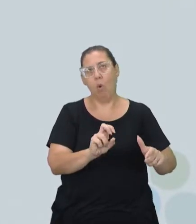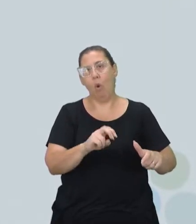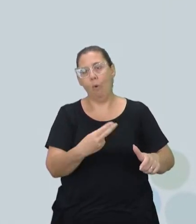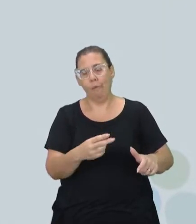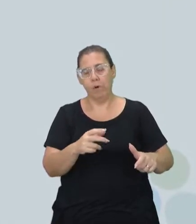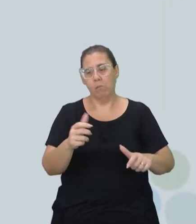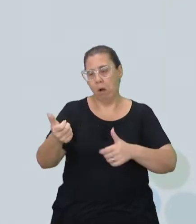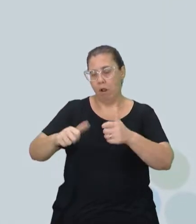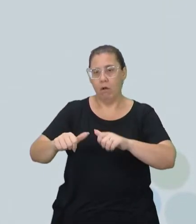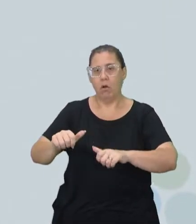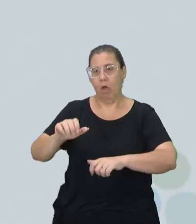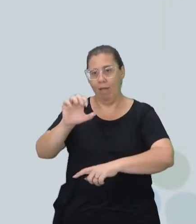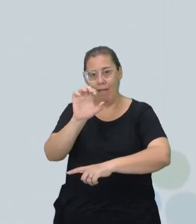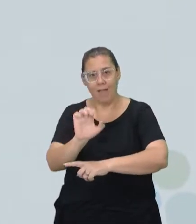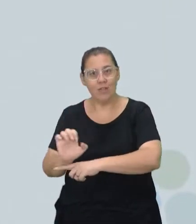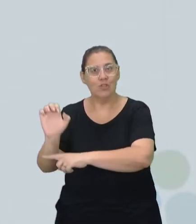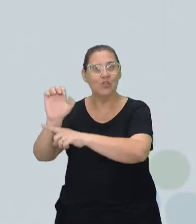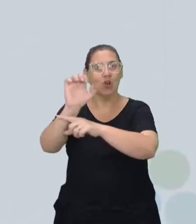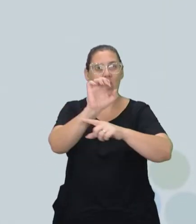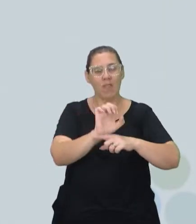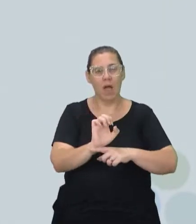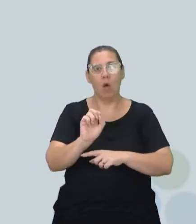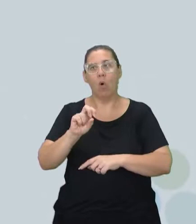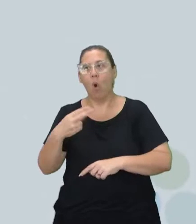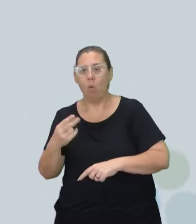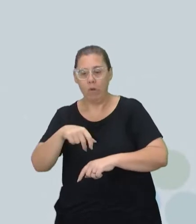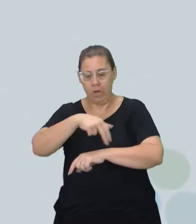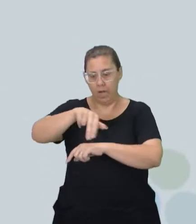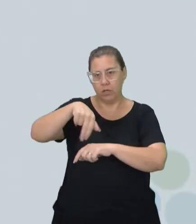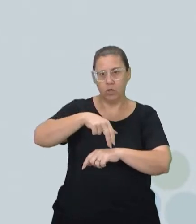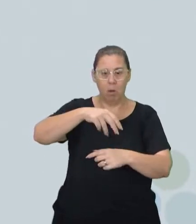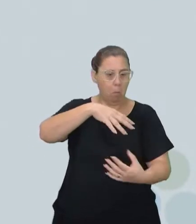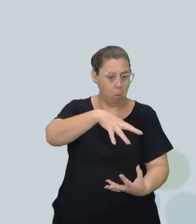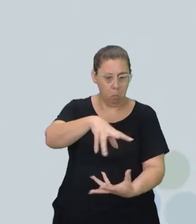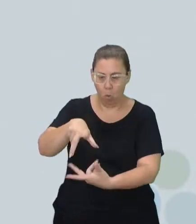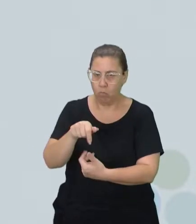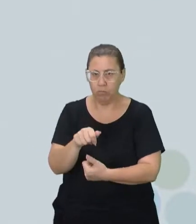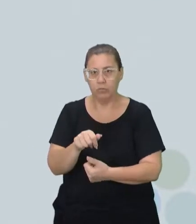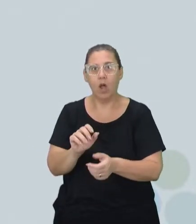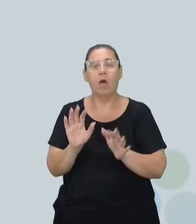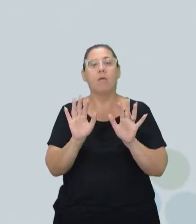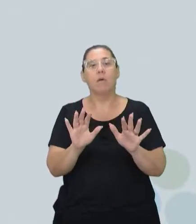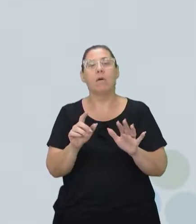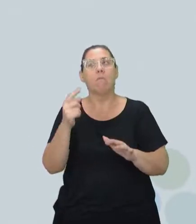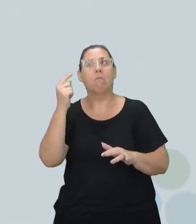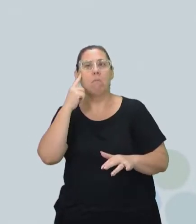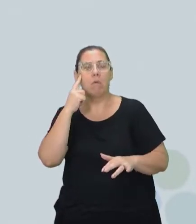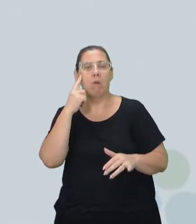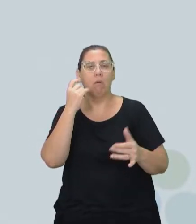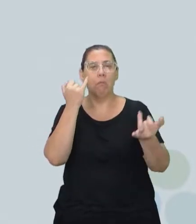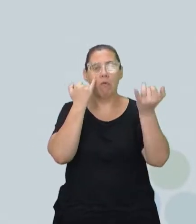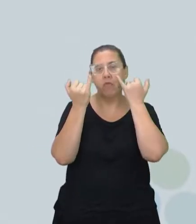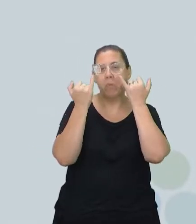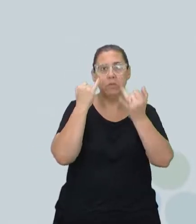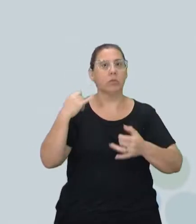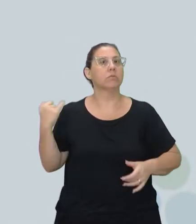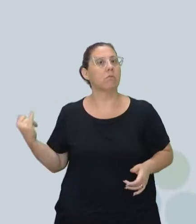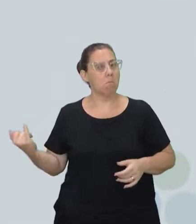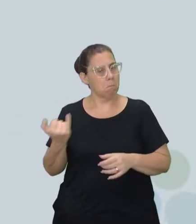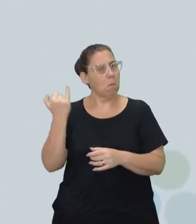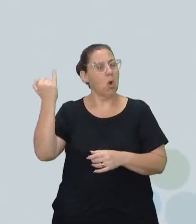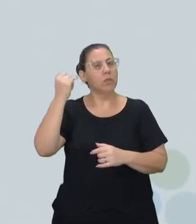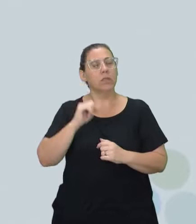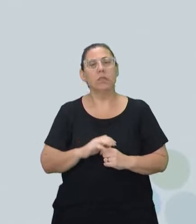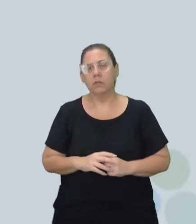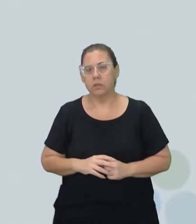uma análise regional da sua região, ou nacional, global, mas sempre considerando aí dados e informações relevantes. O